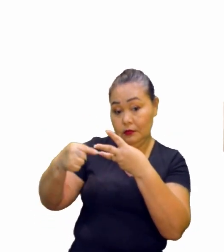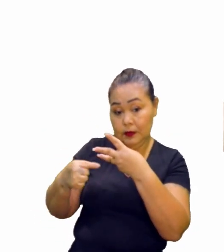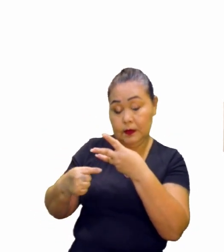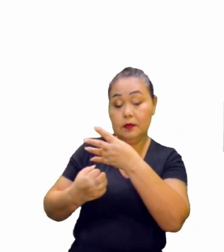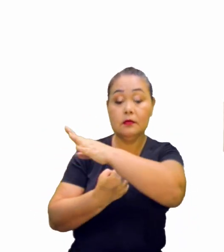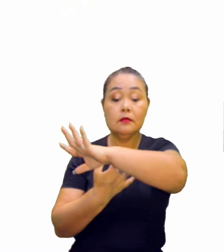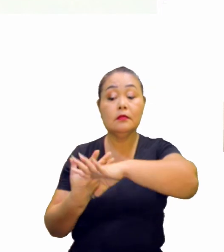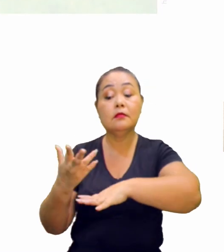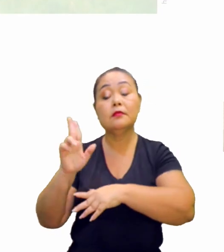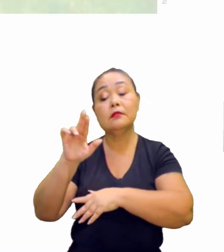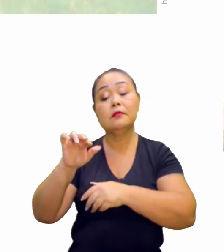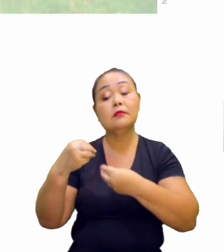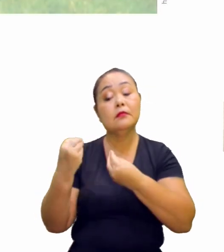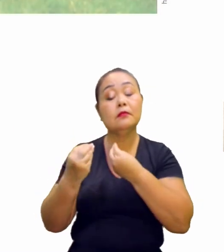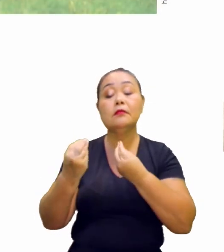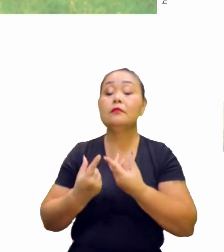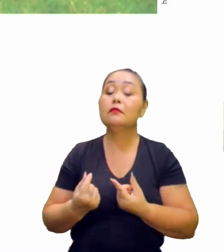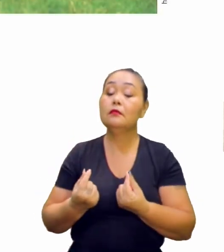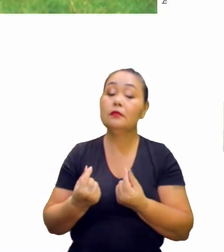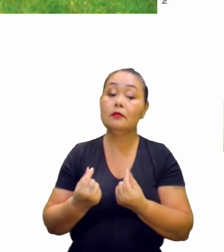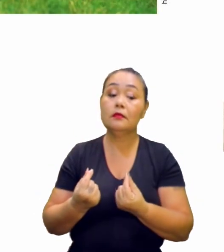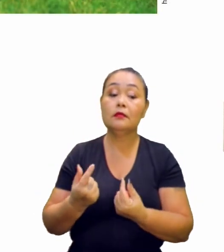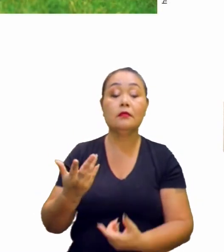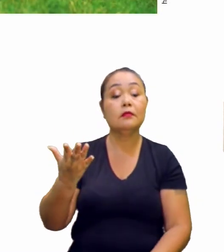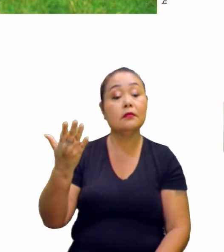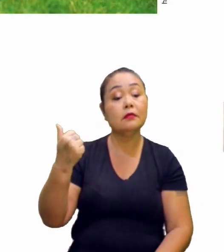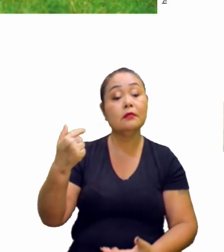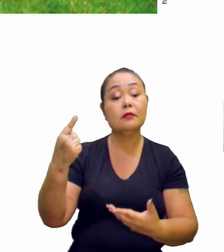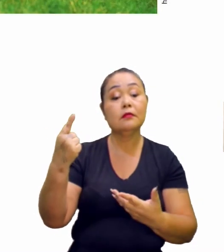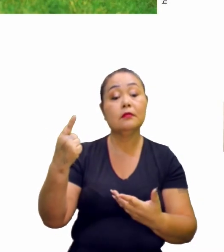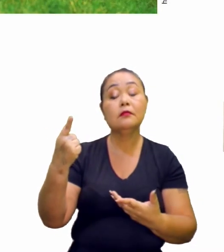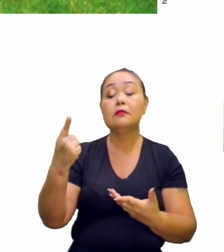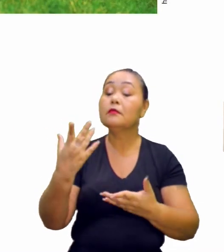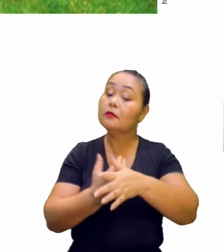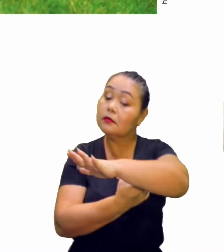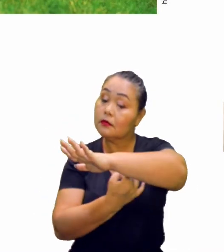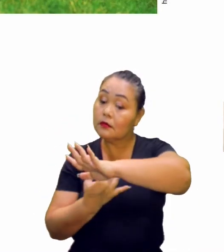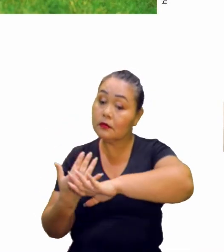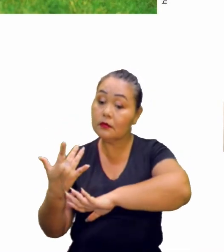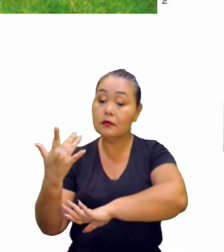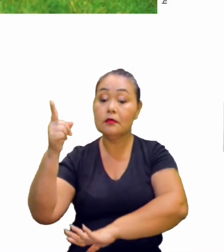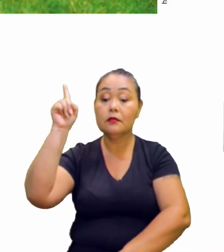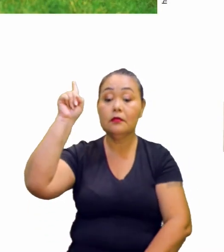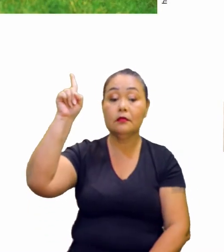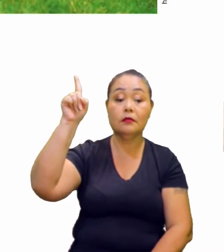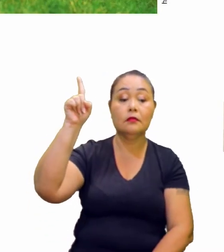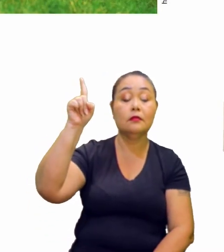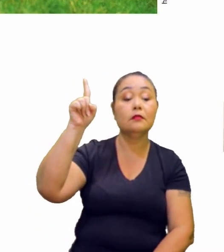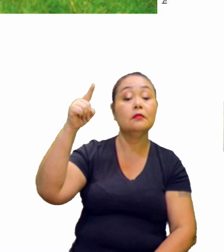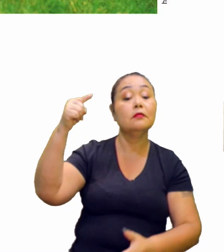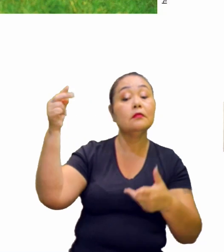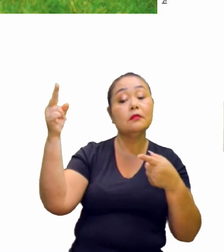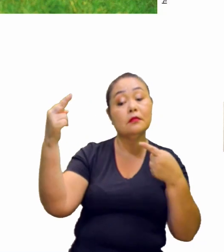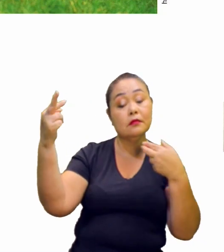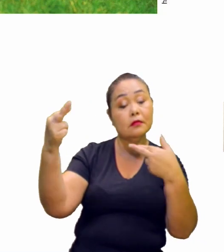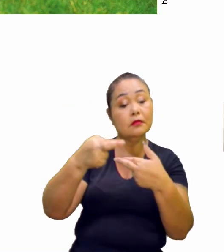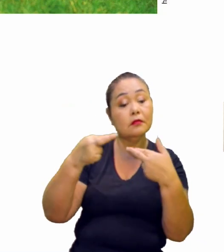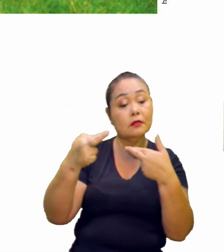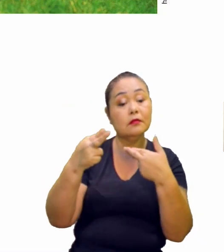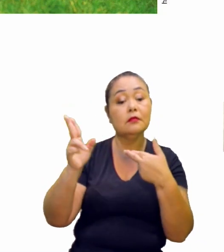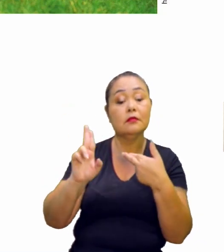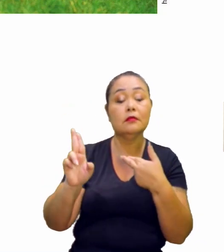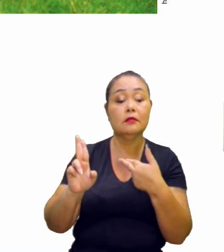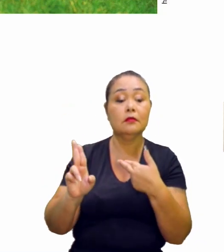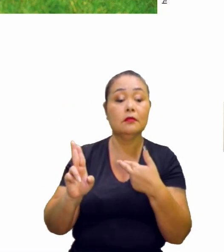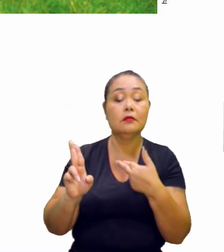ecológicos, funcionais e econômicos. Vamos lá para os aspectos ecológicos. Está relacionada, então, à